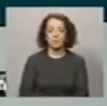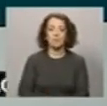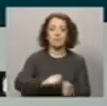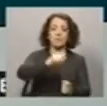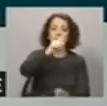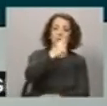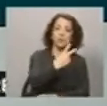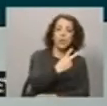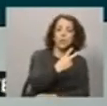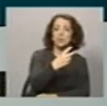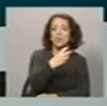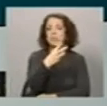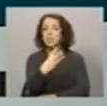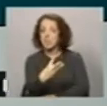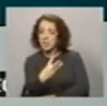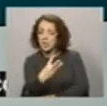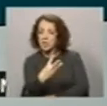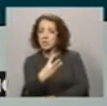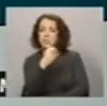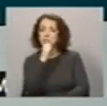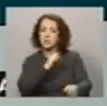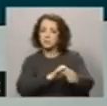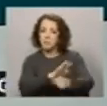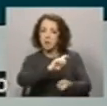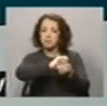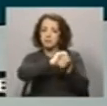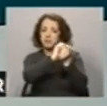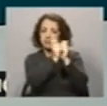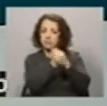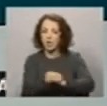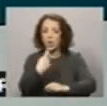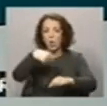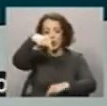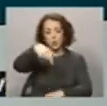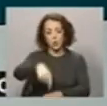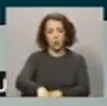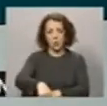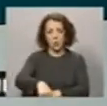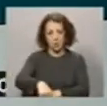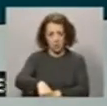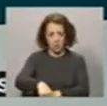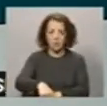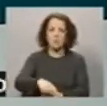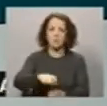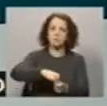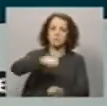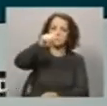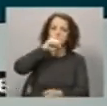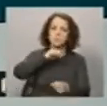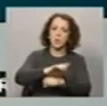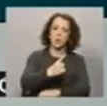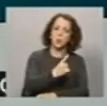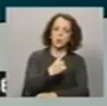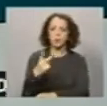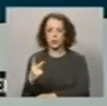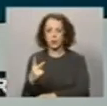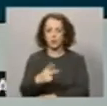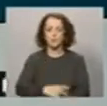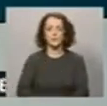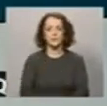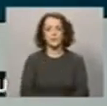3 metros vão passando gradualmente a oeste e na costa sul as ondas com 1 a 2 metros de